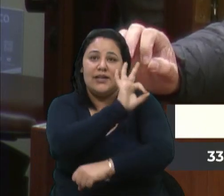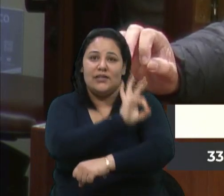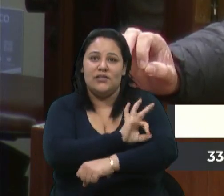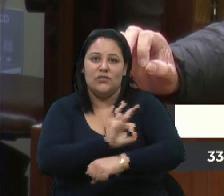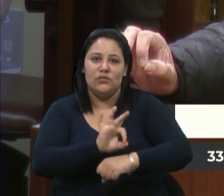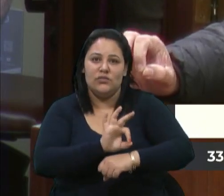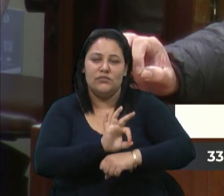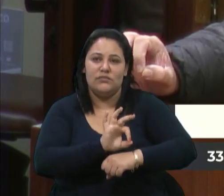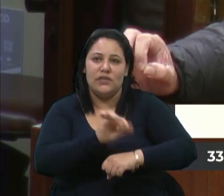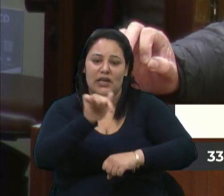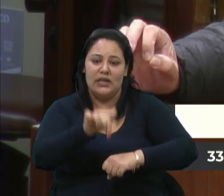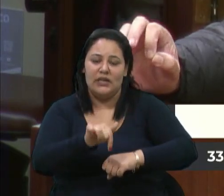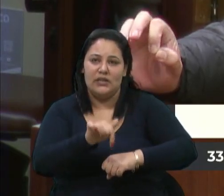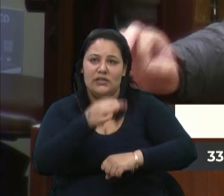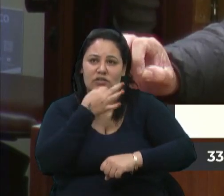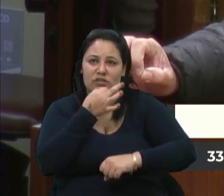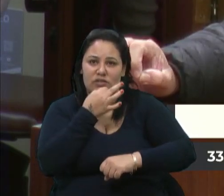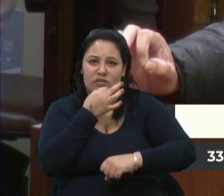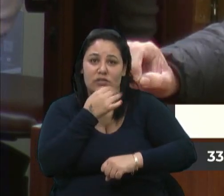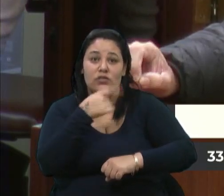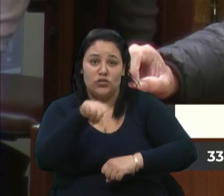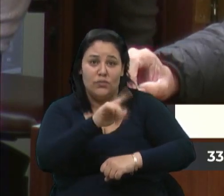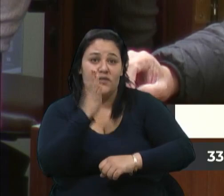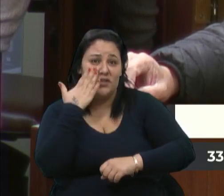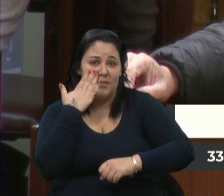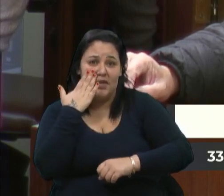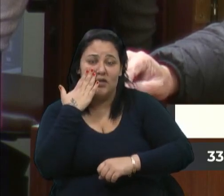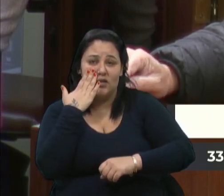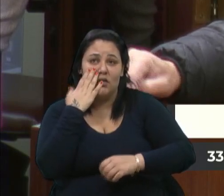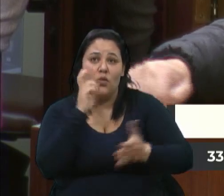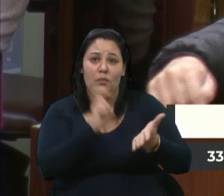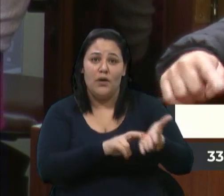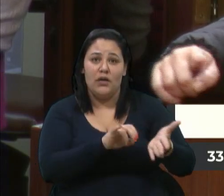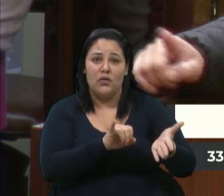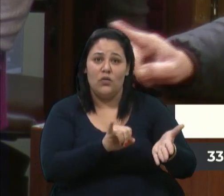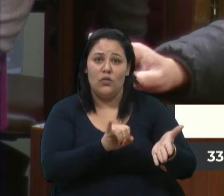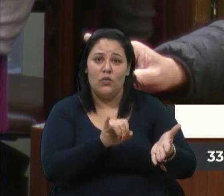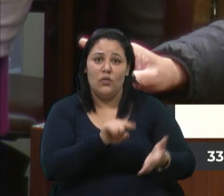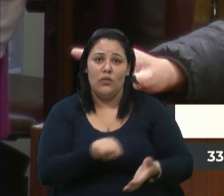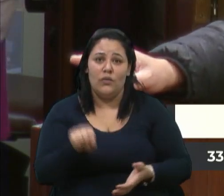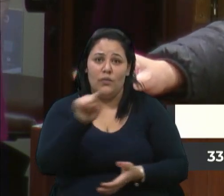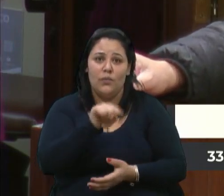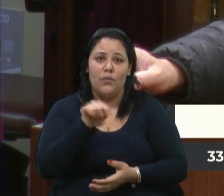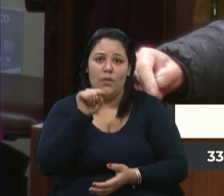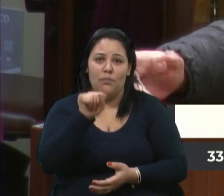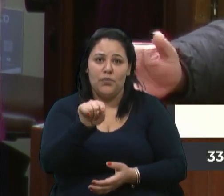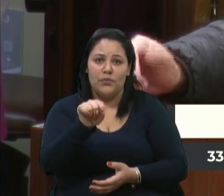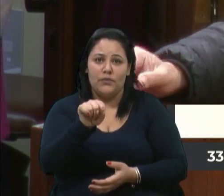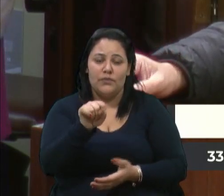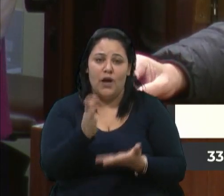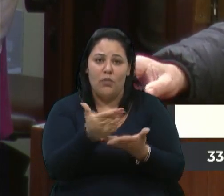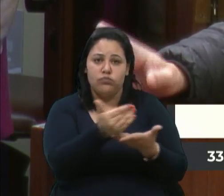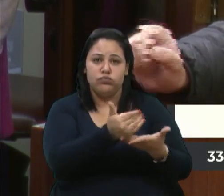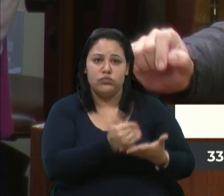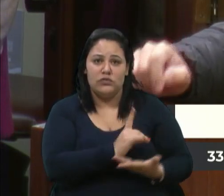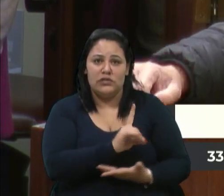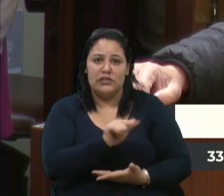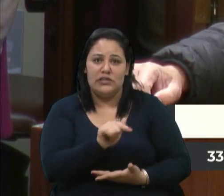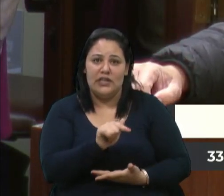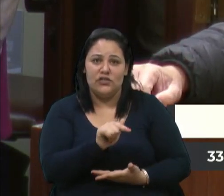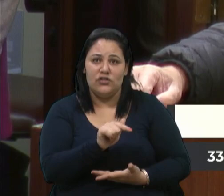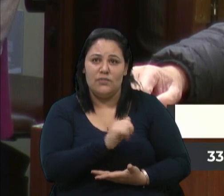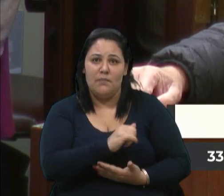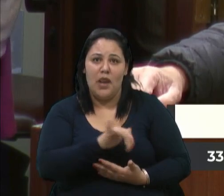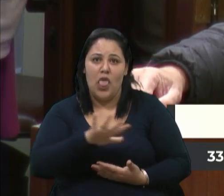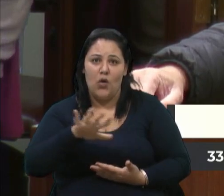arrecadou 17 bilhões no primeiro trimestre e está cercando todas as suas agências para que moradores de rua não fiquem embaixo